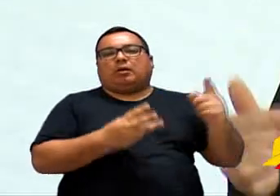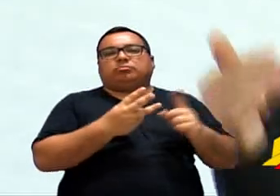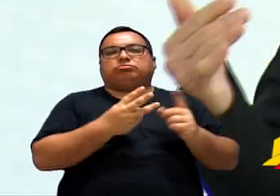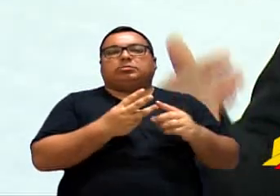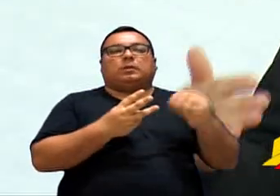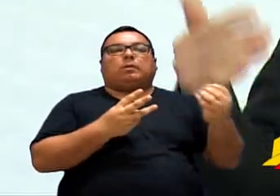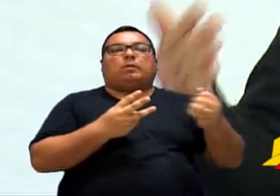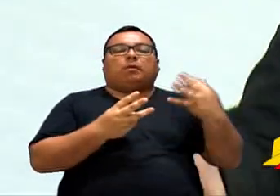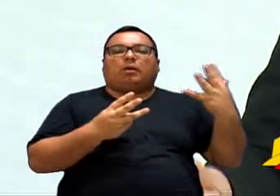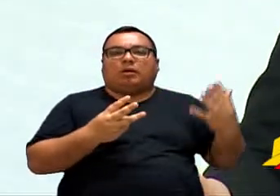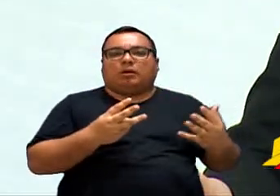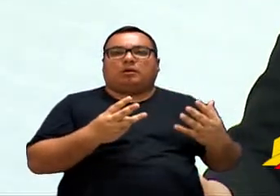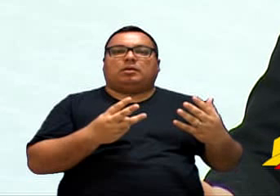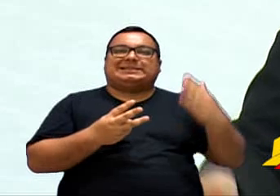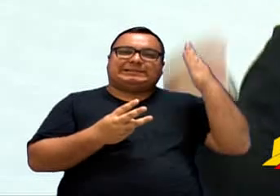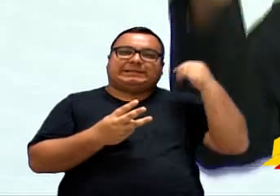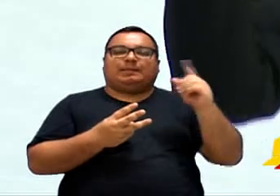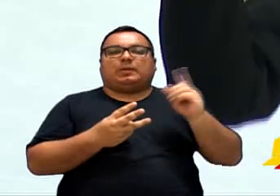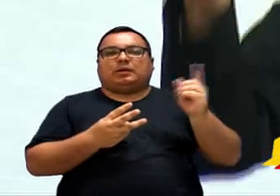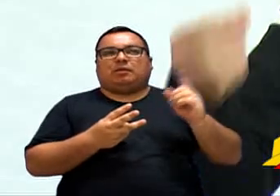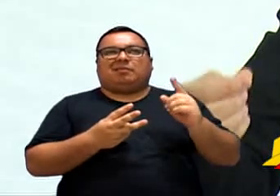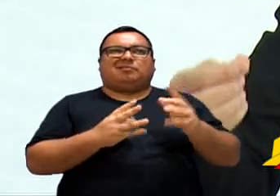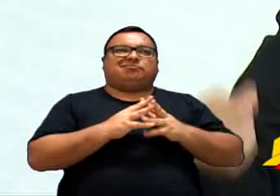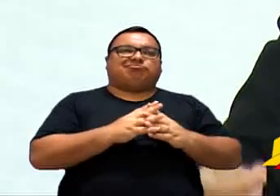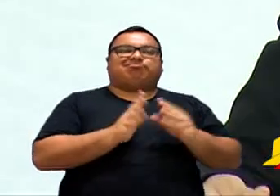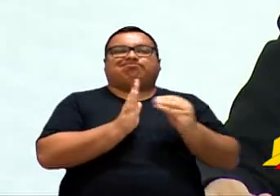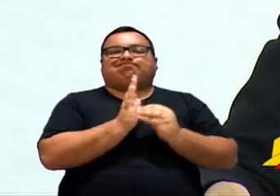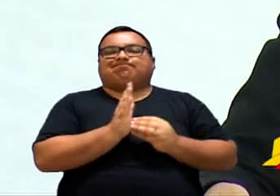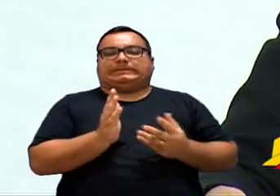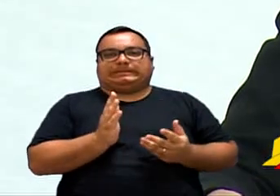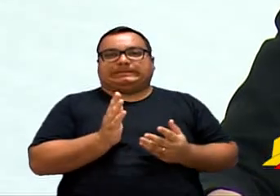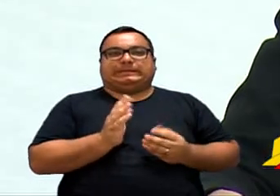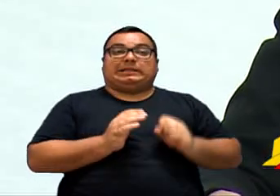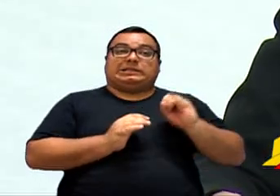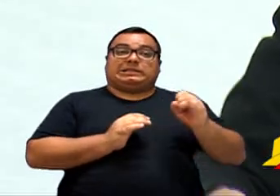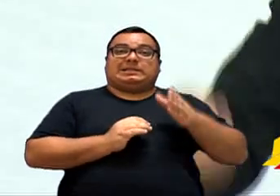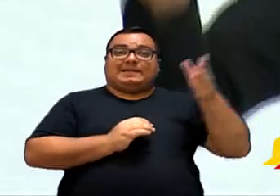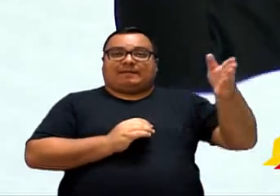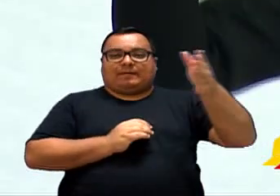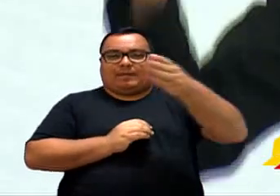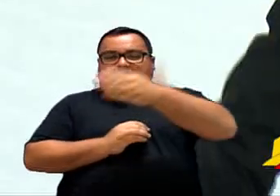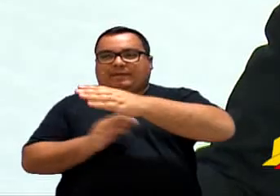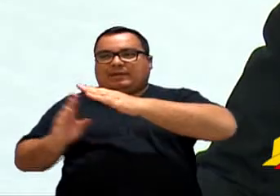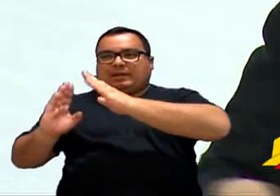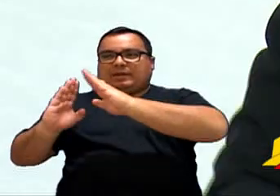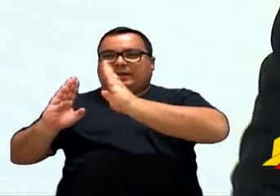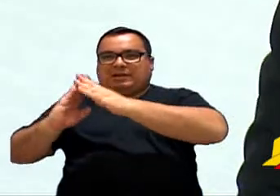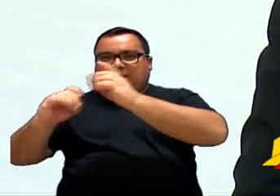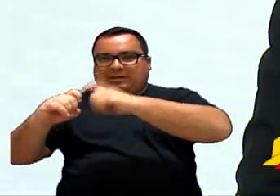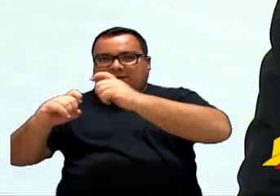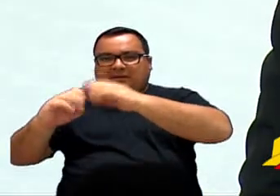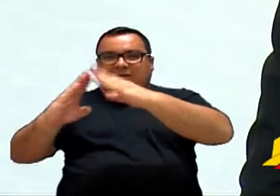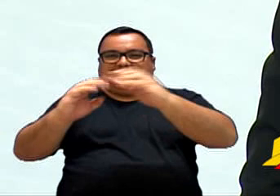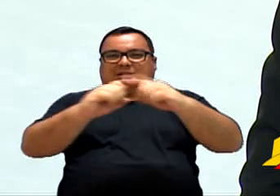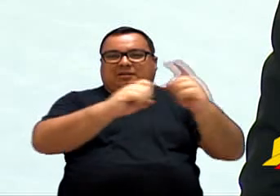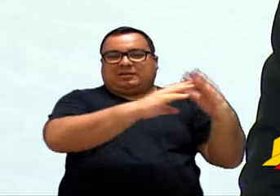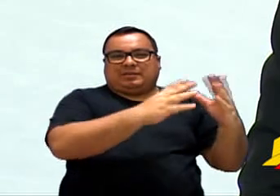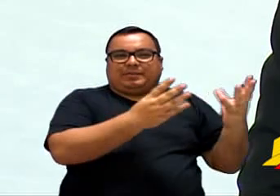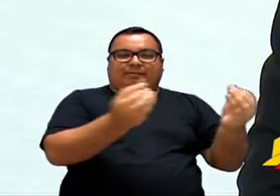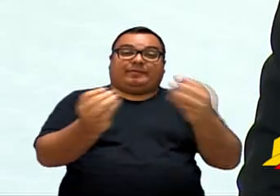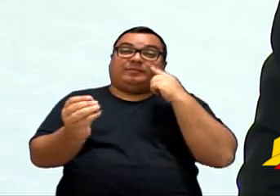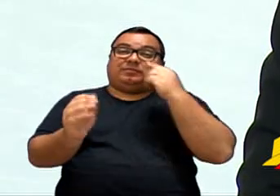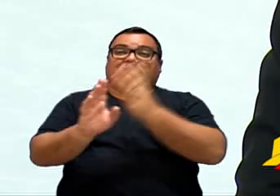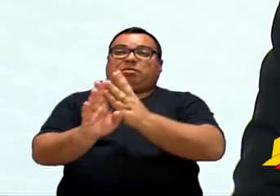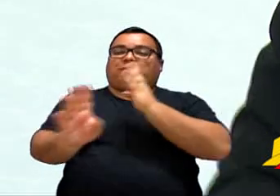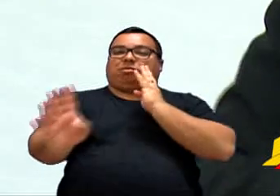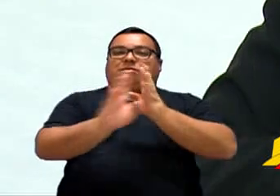flutuando, ninguém sabe ao certo qual o número. Se for verificar em cada unidade básica de saúde, nós temos uma lista enorme de mulheres que estão